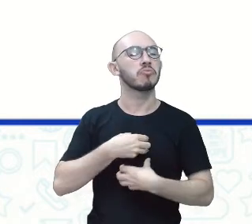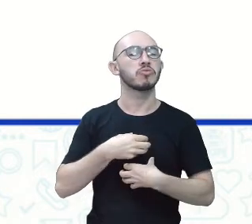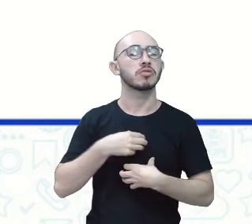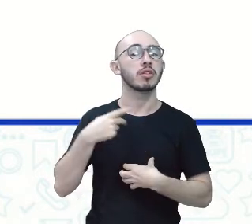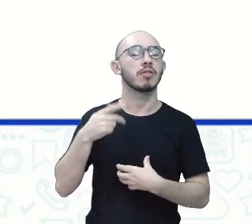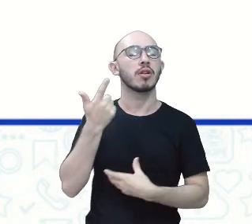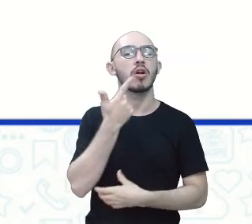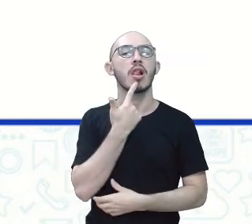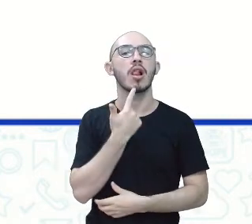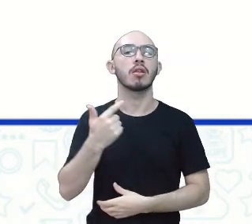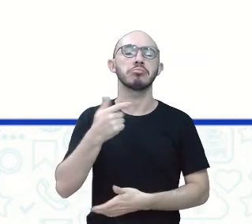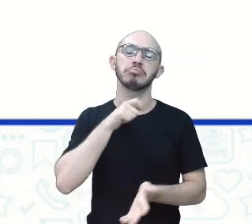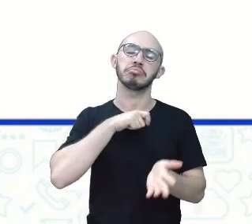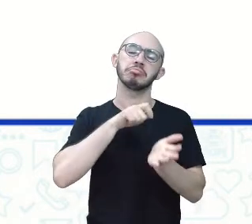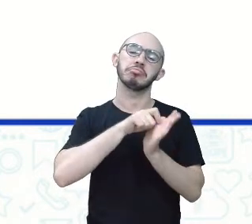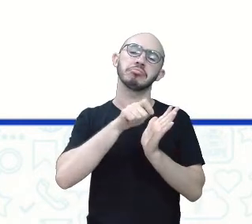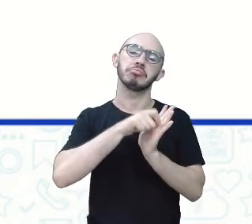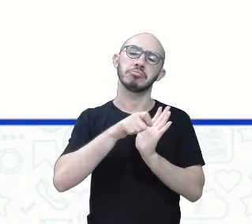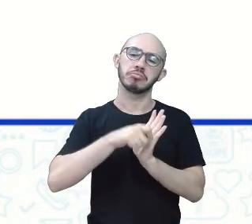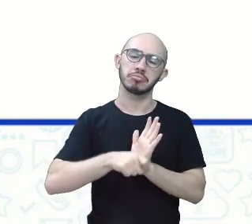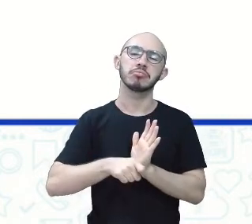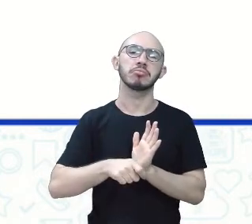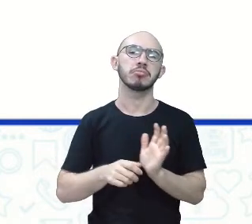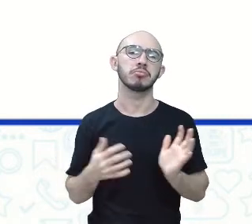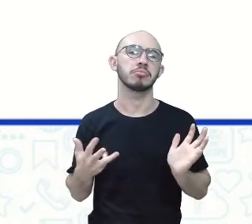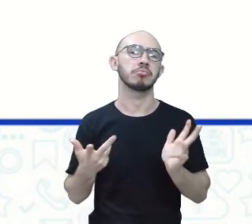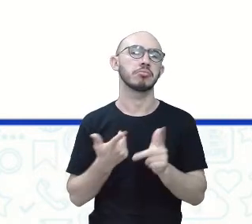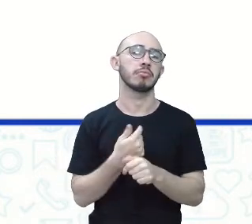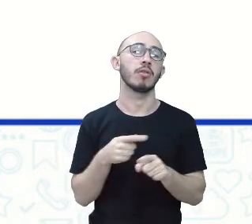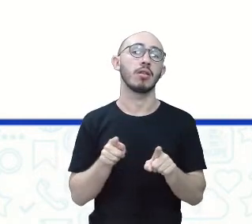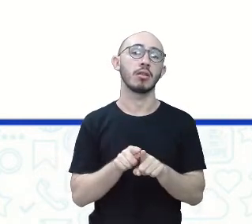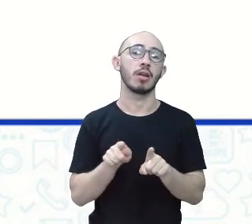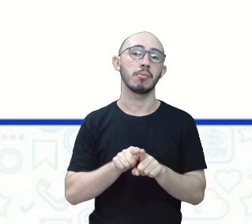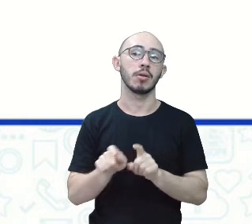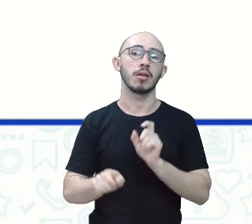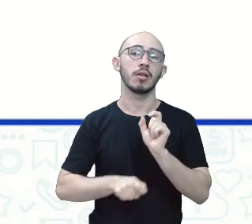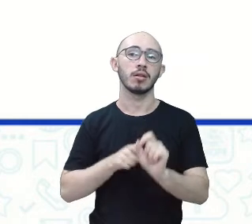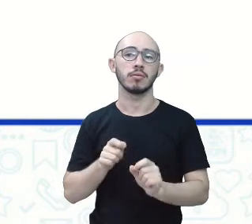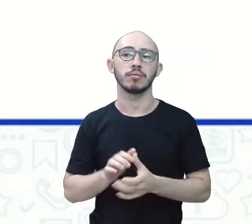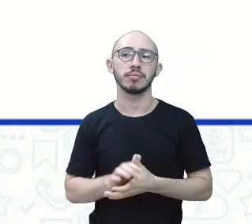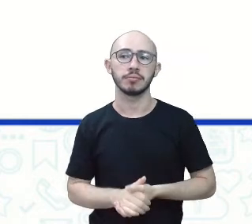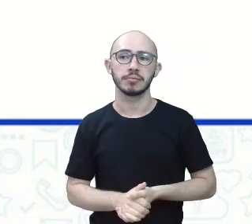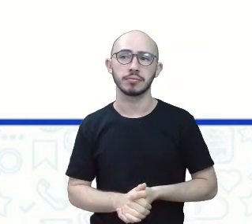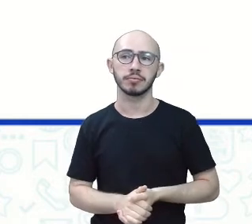usar a língua portuguesa, bem como a